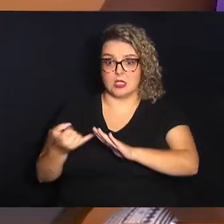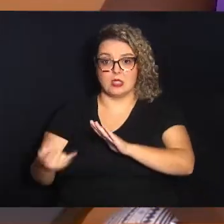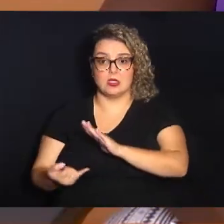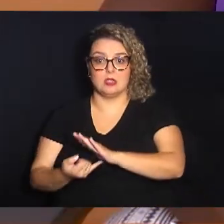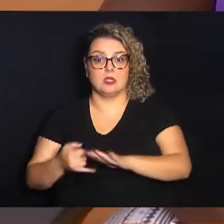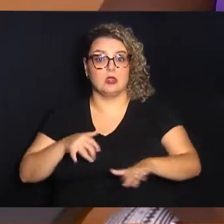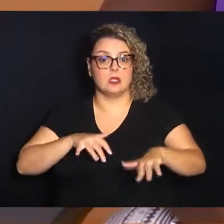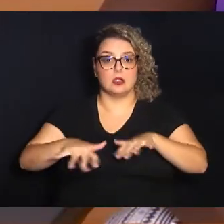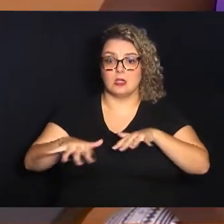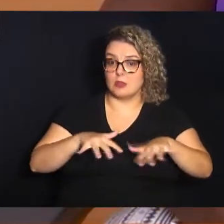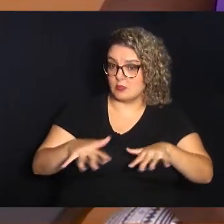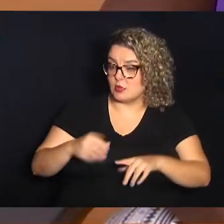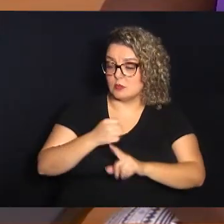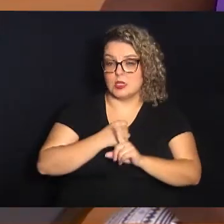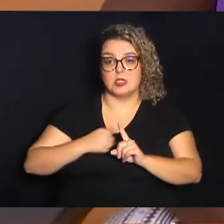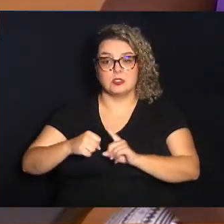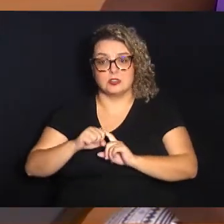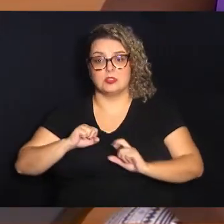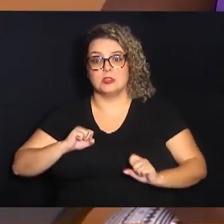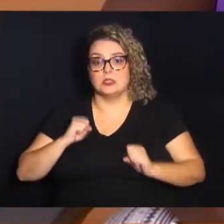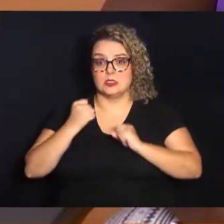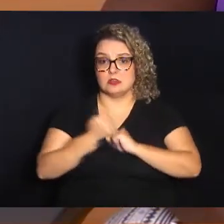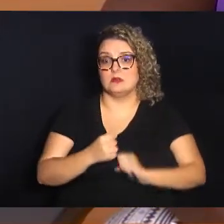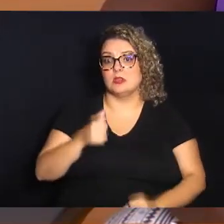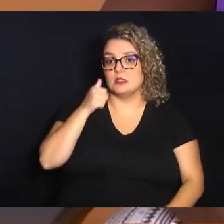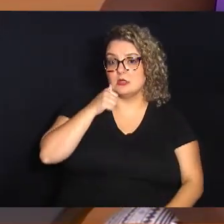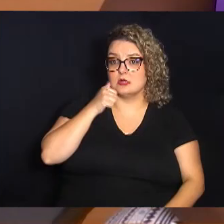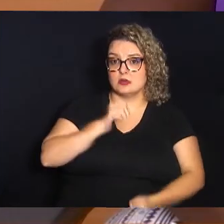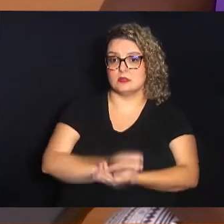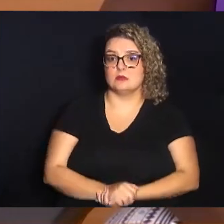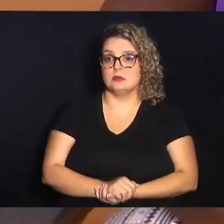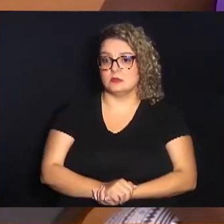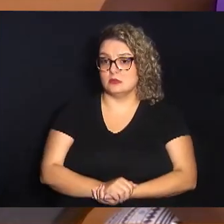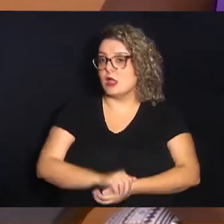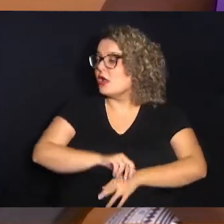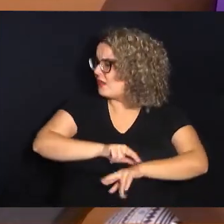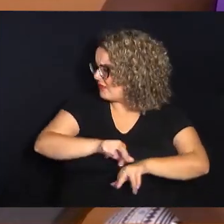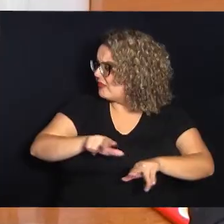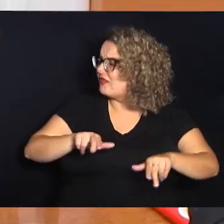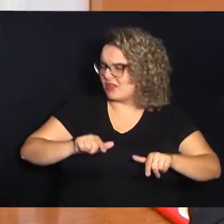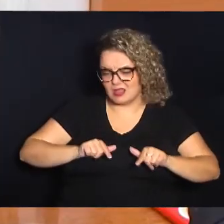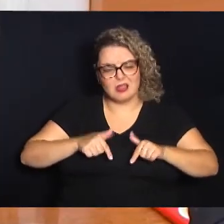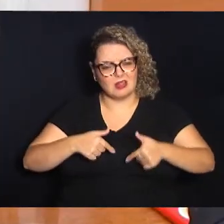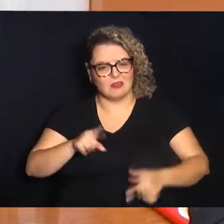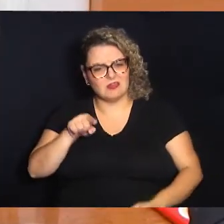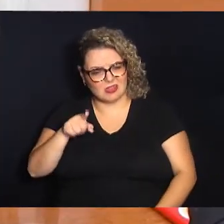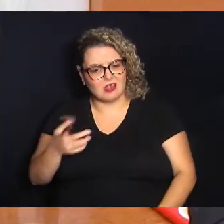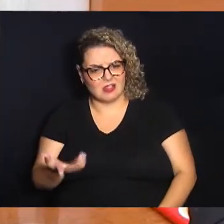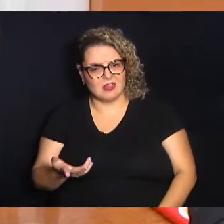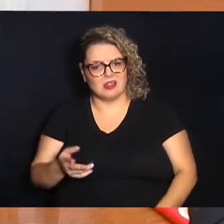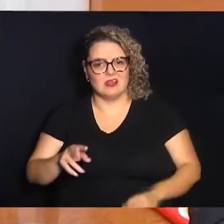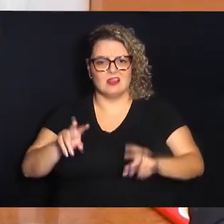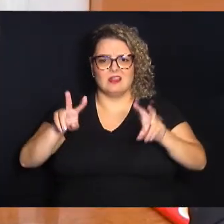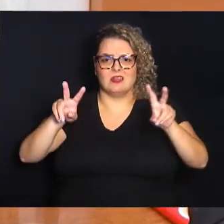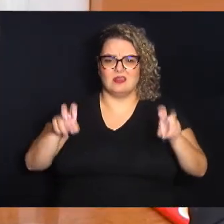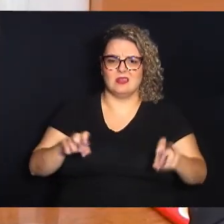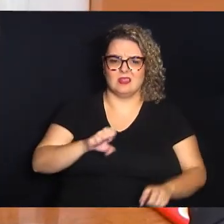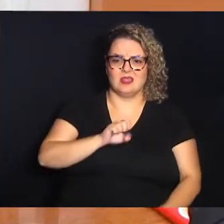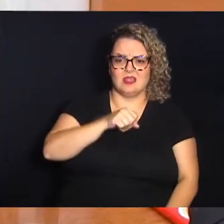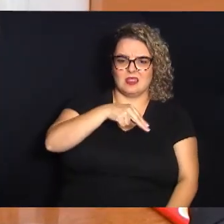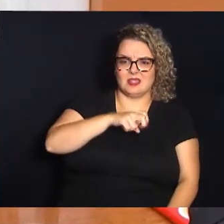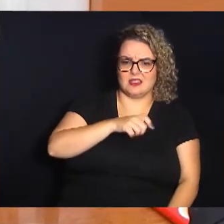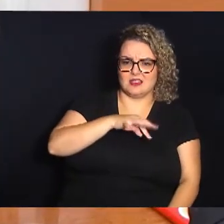associações entidades e movimentos sociais em defesa da mulher né tô vendo aqui o